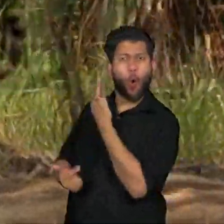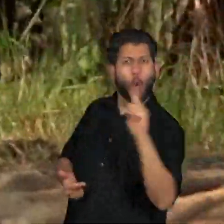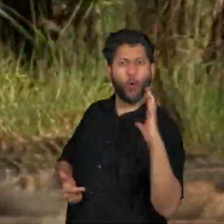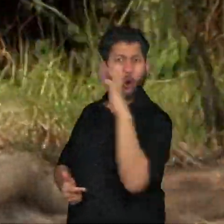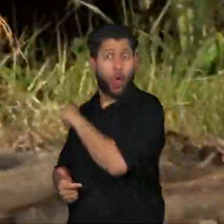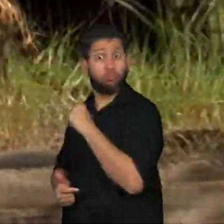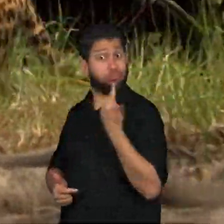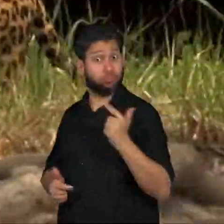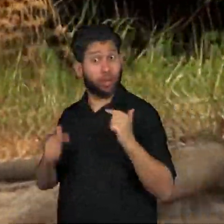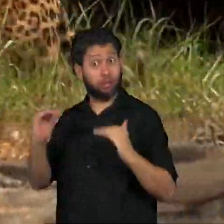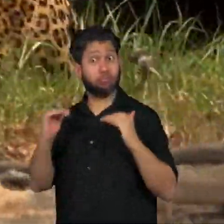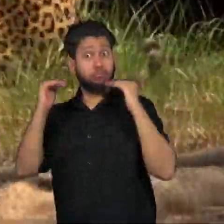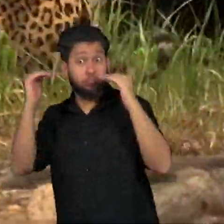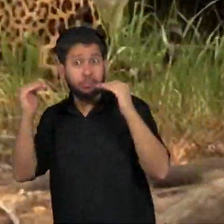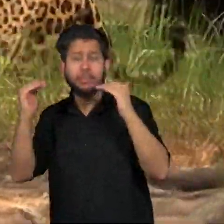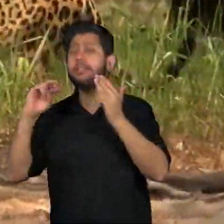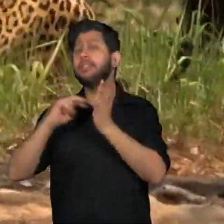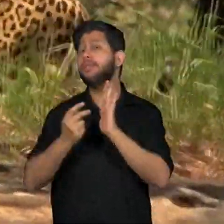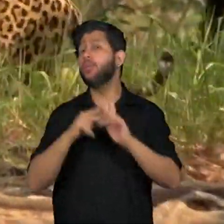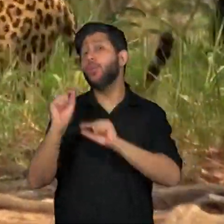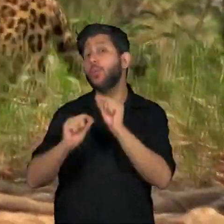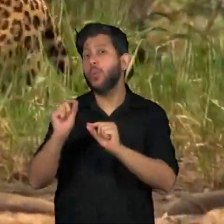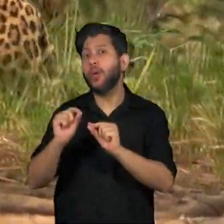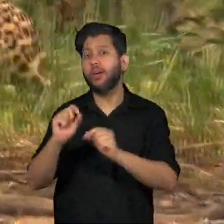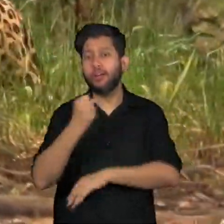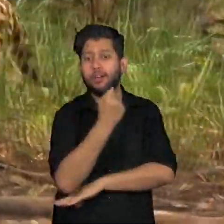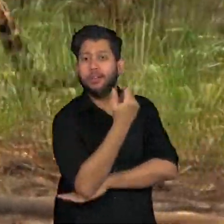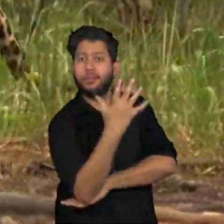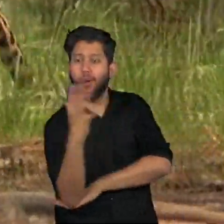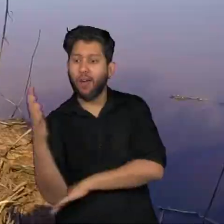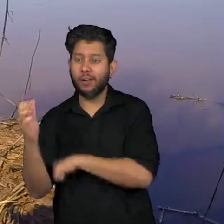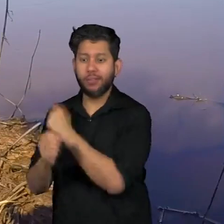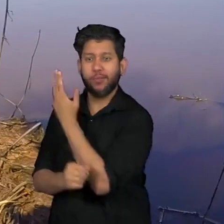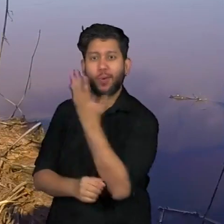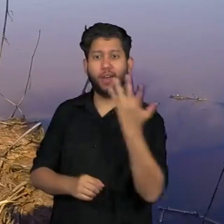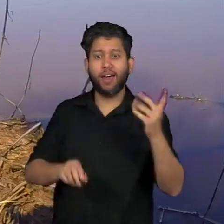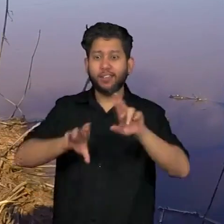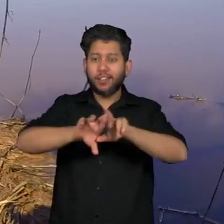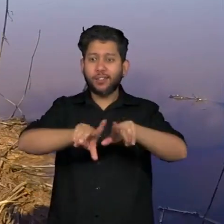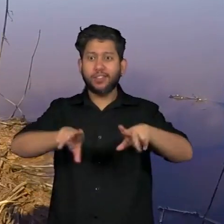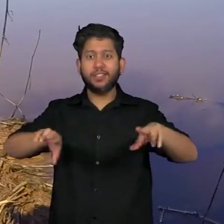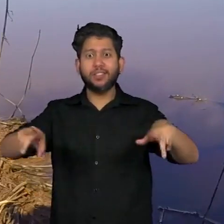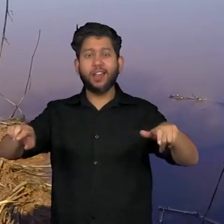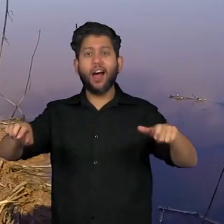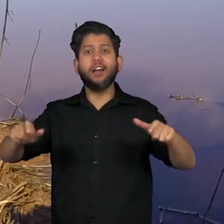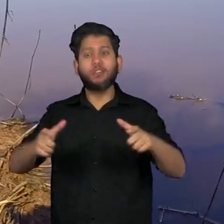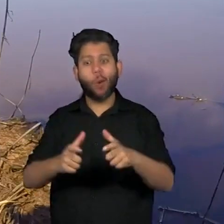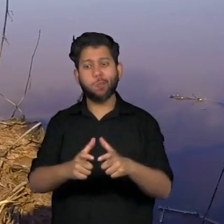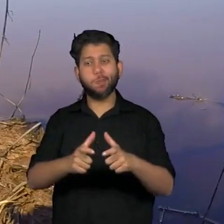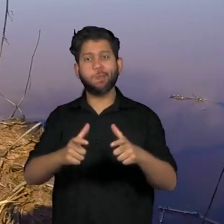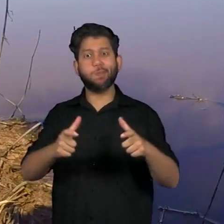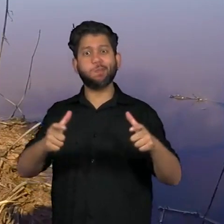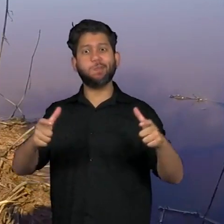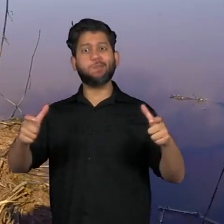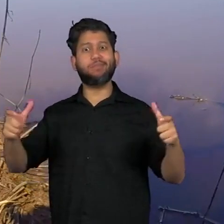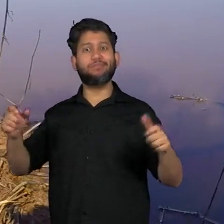da biodiversidade, nesse trecho da floresta amazônica.